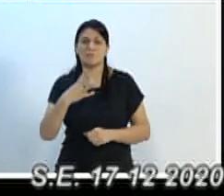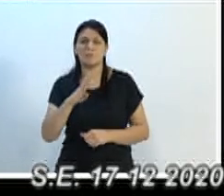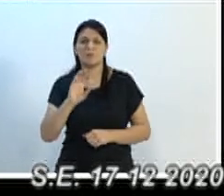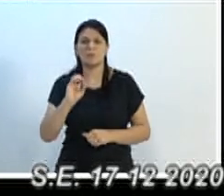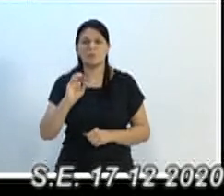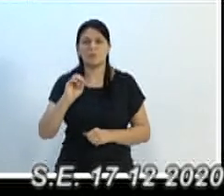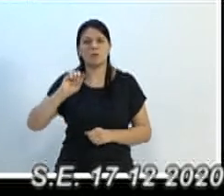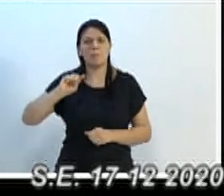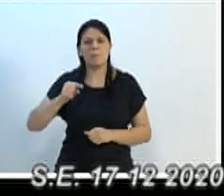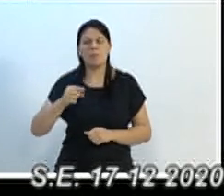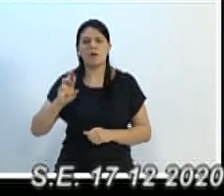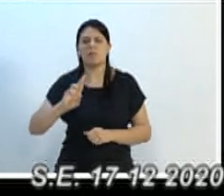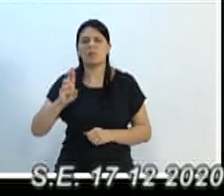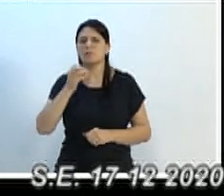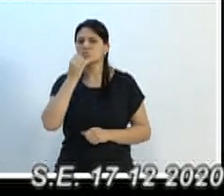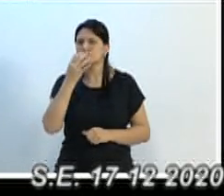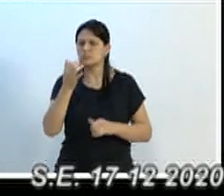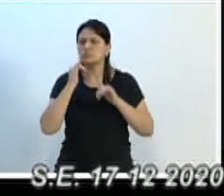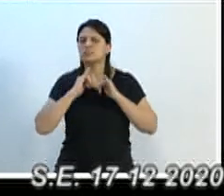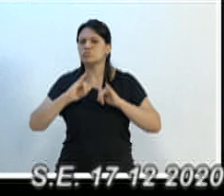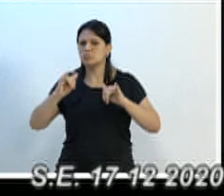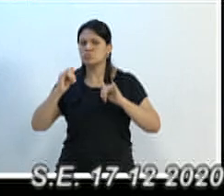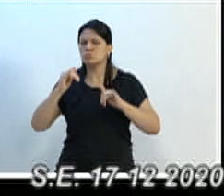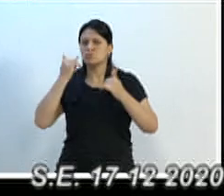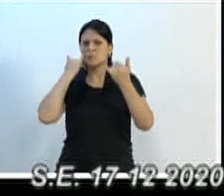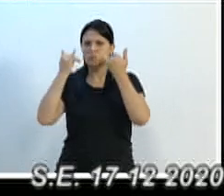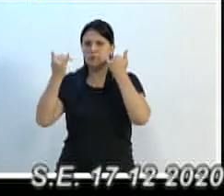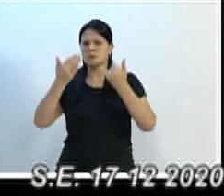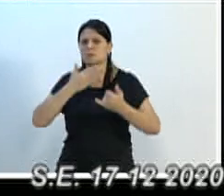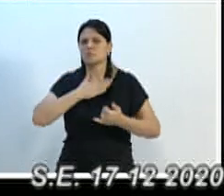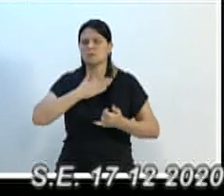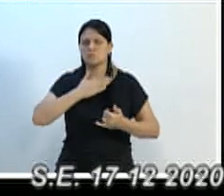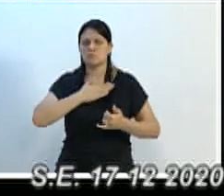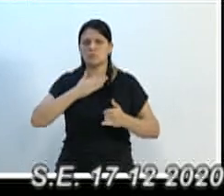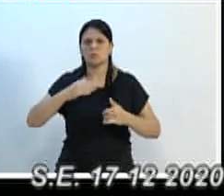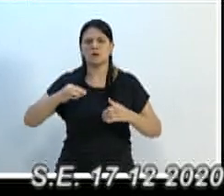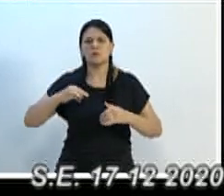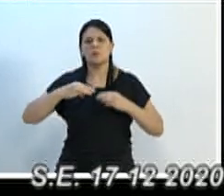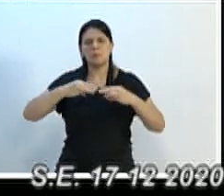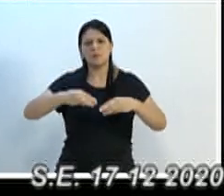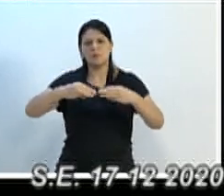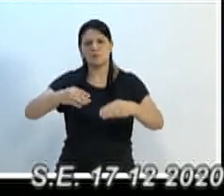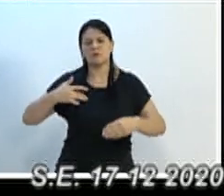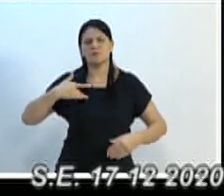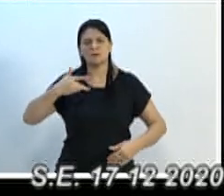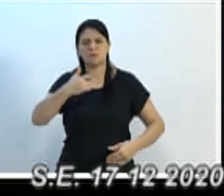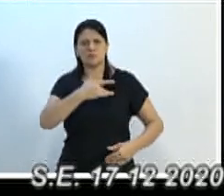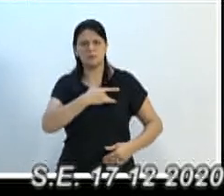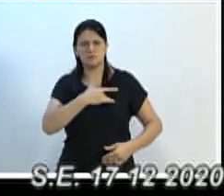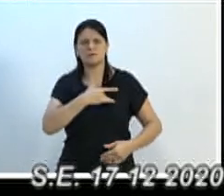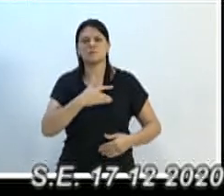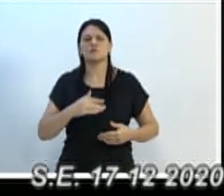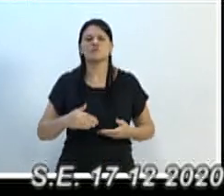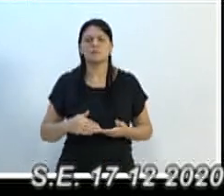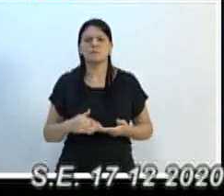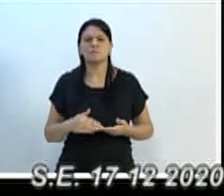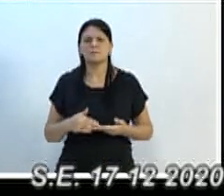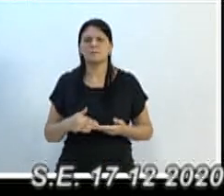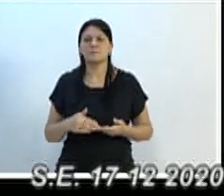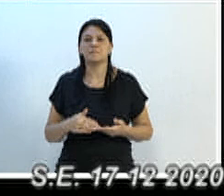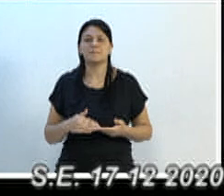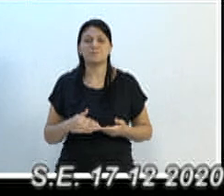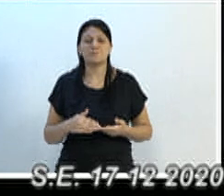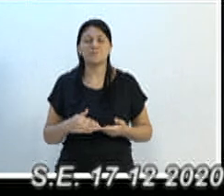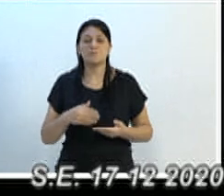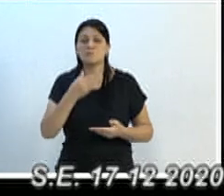notícia, que a informação que me passaram no Ministério da Saúde, através do seu Ailton Cascavel, que comanda